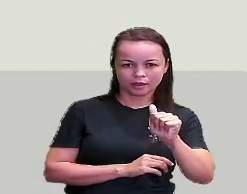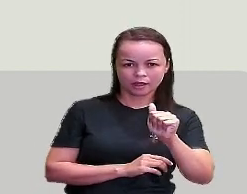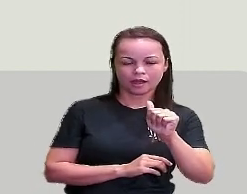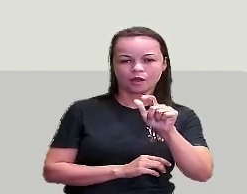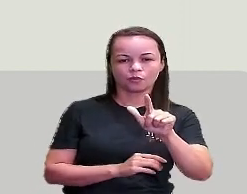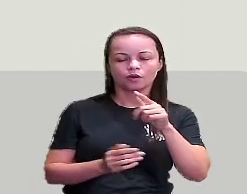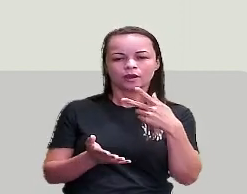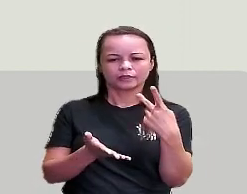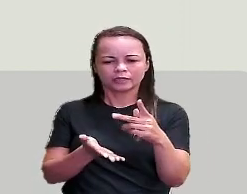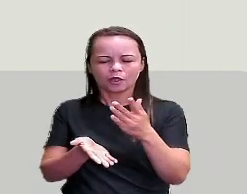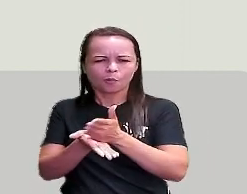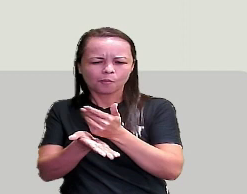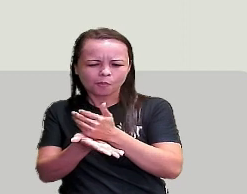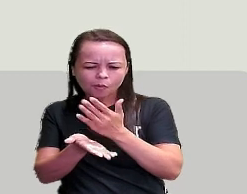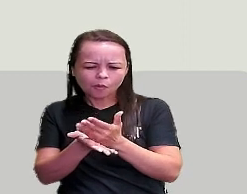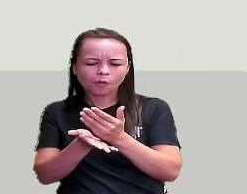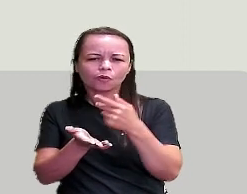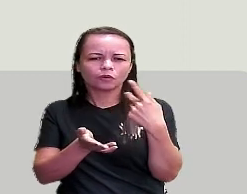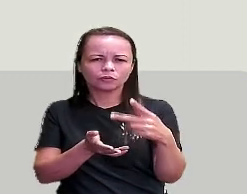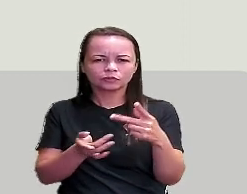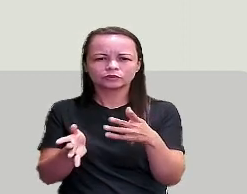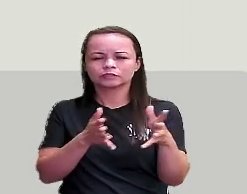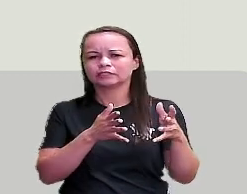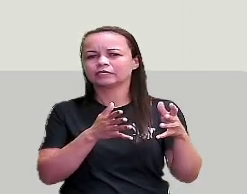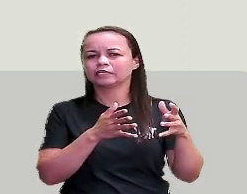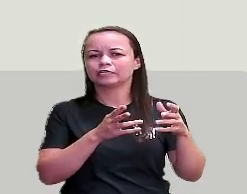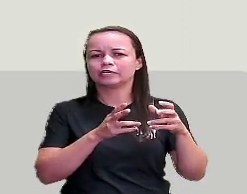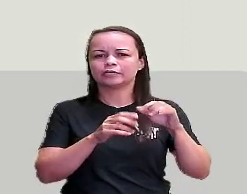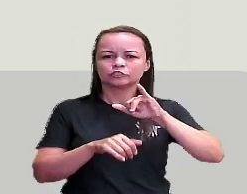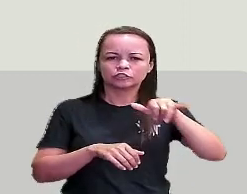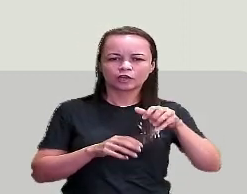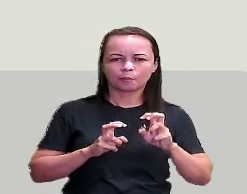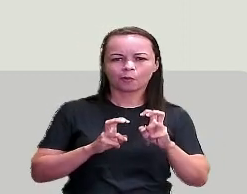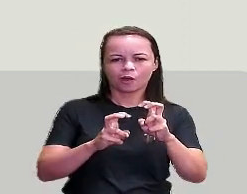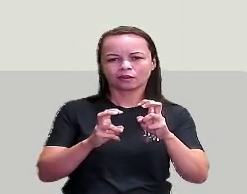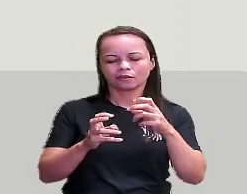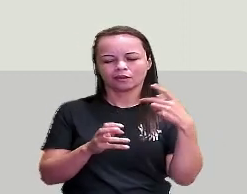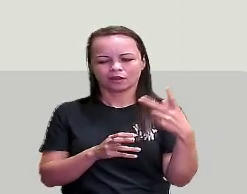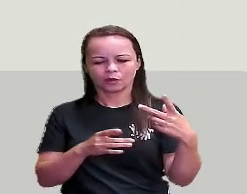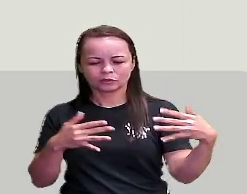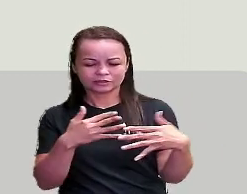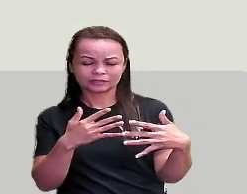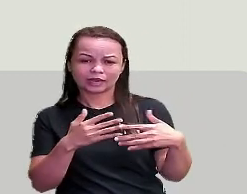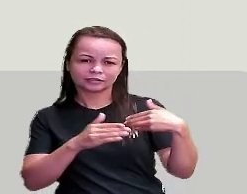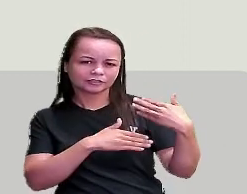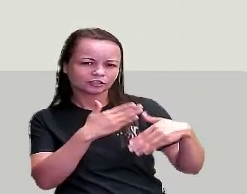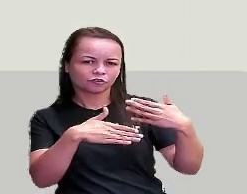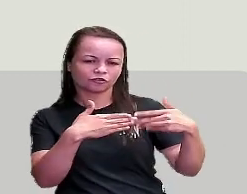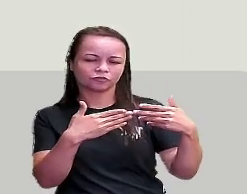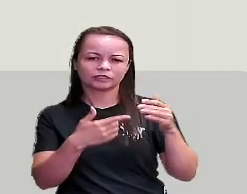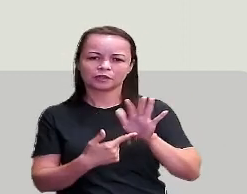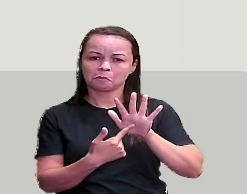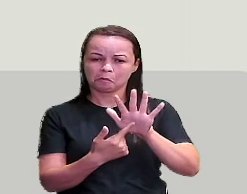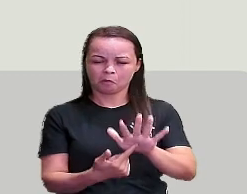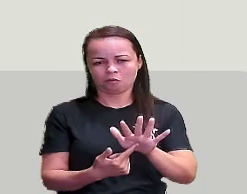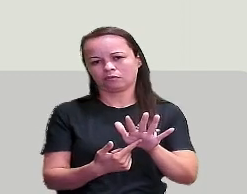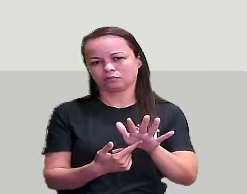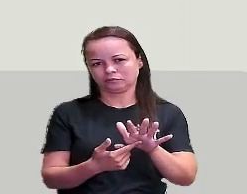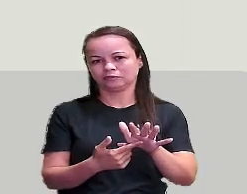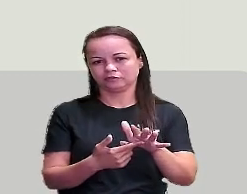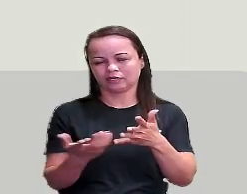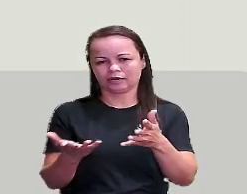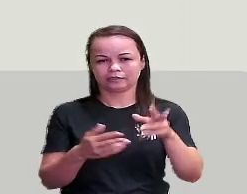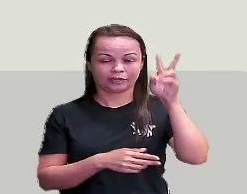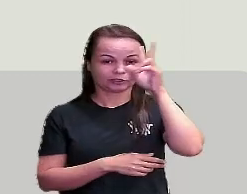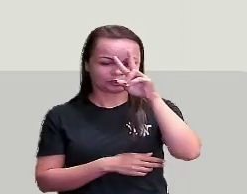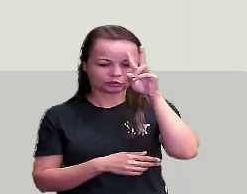imaterial do município de Jabotão dos Guararapes. Receita desenvolvida e criada lá, que ela traz uma certa história. Então a